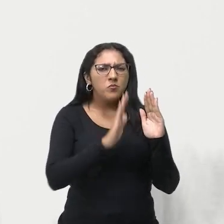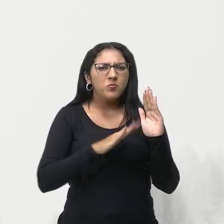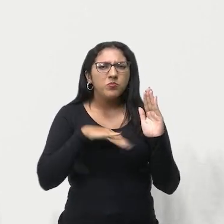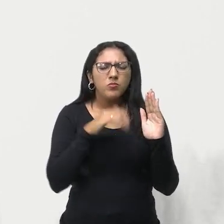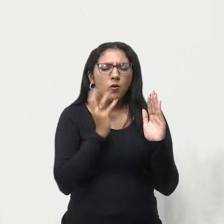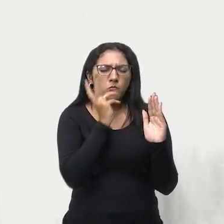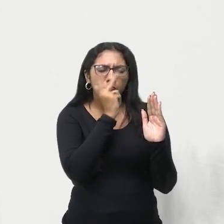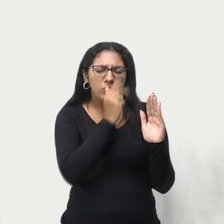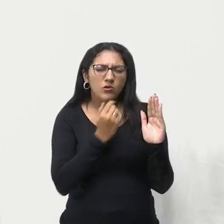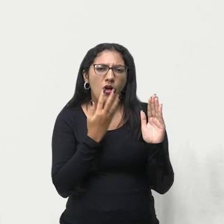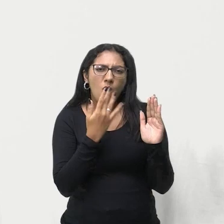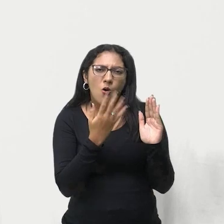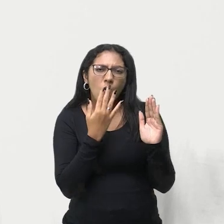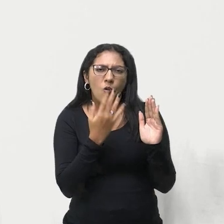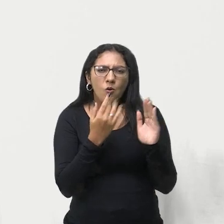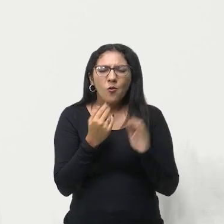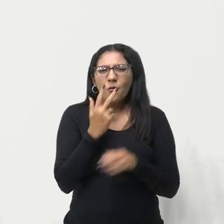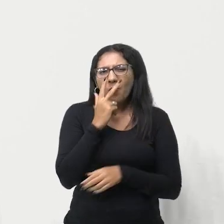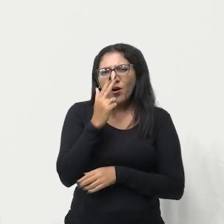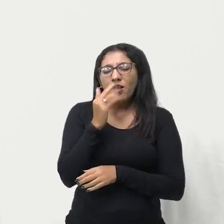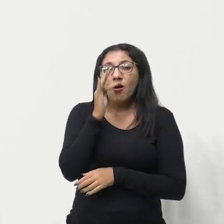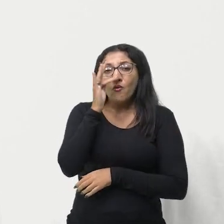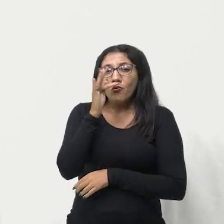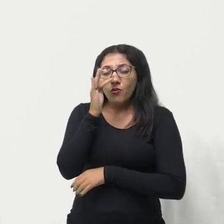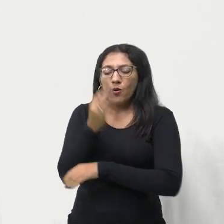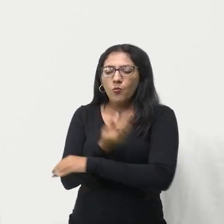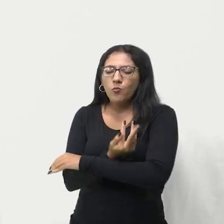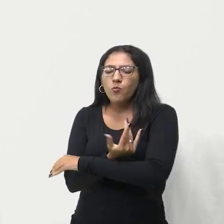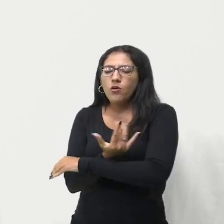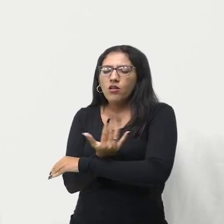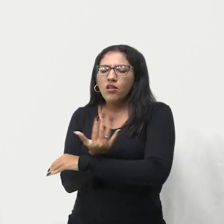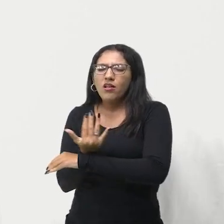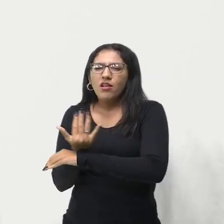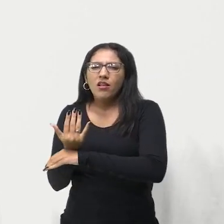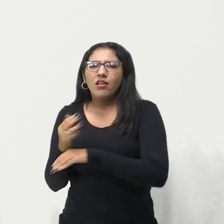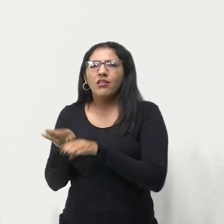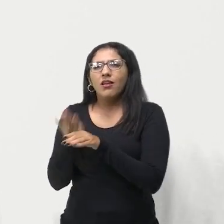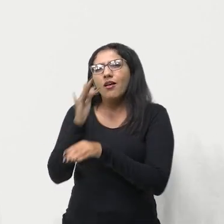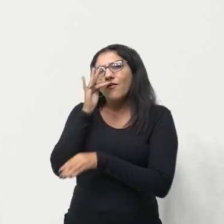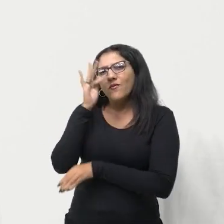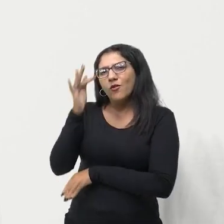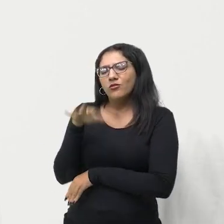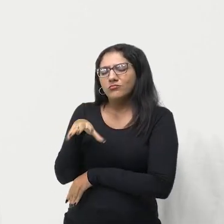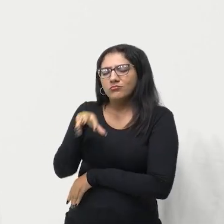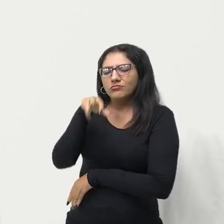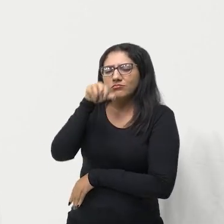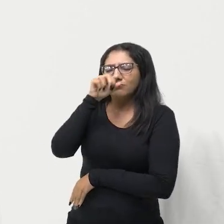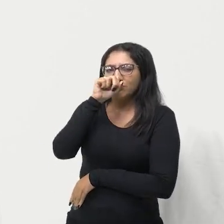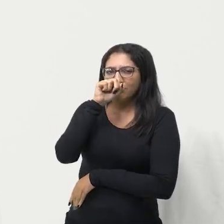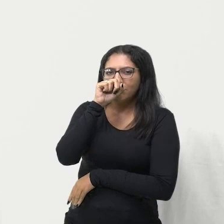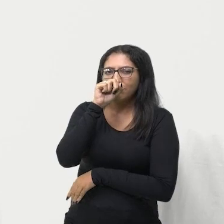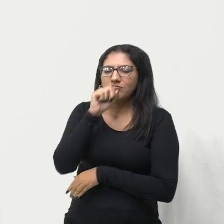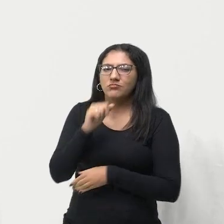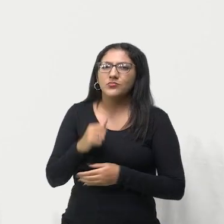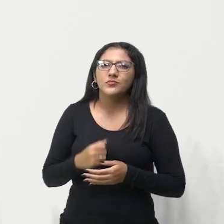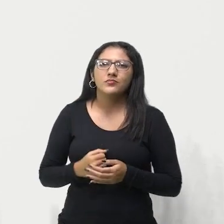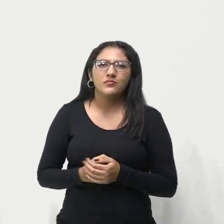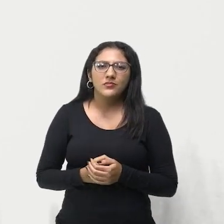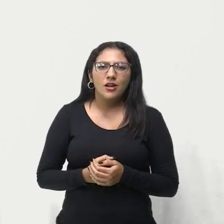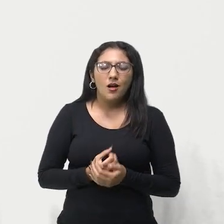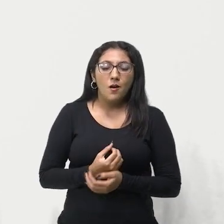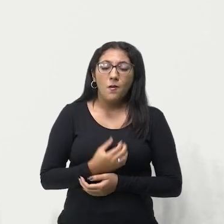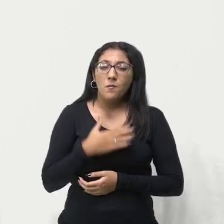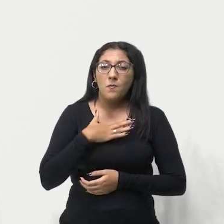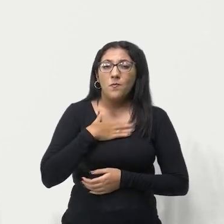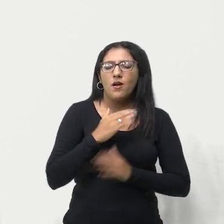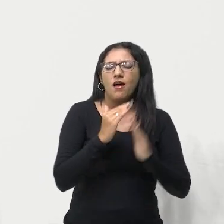do jardim. O que importa são as flores perfumadas. Mesmo em lata enferrujada, minha